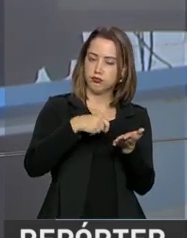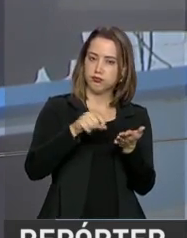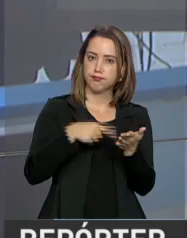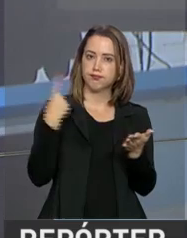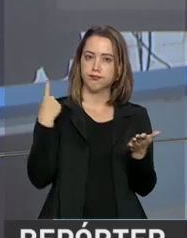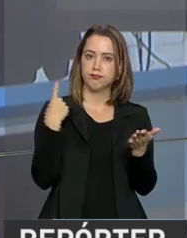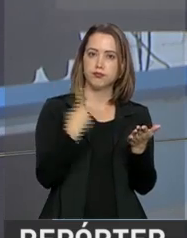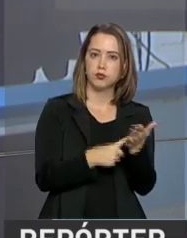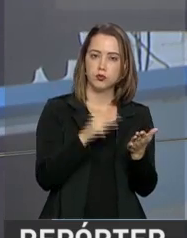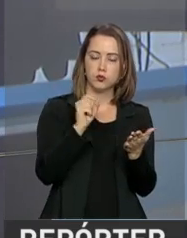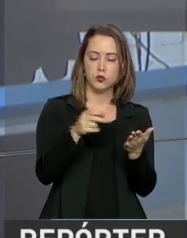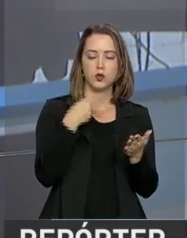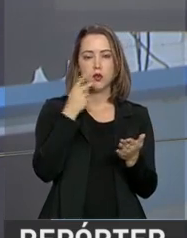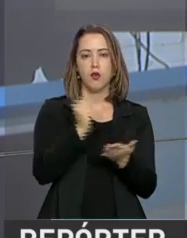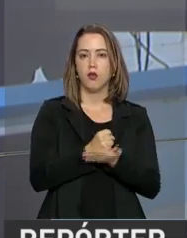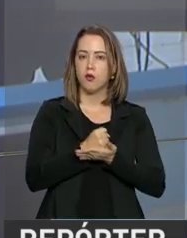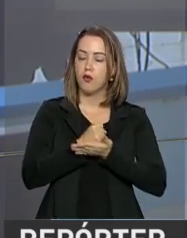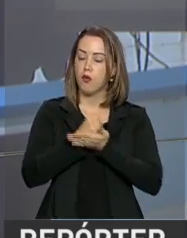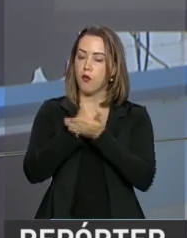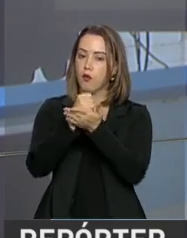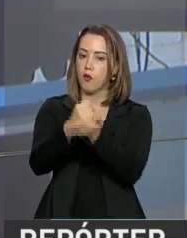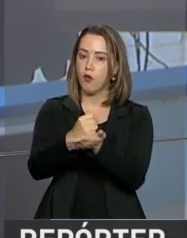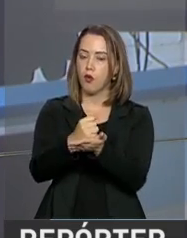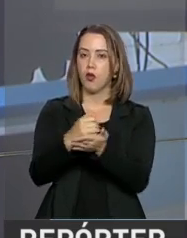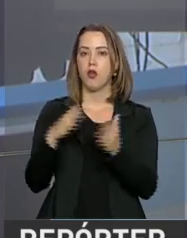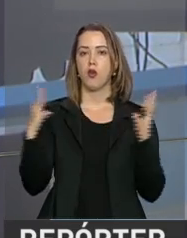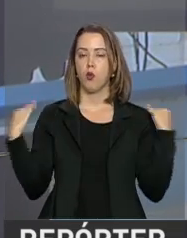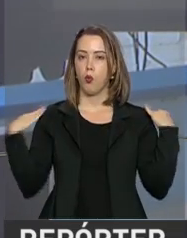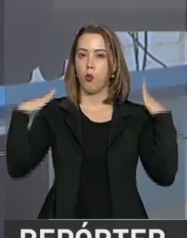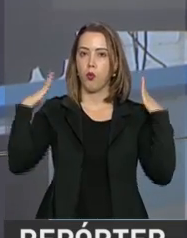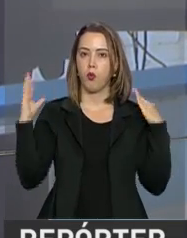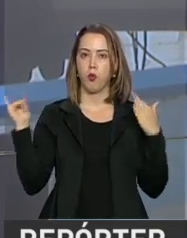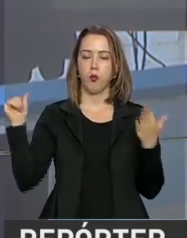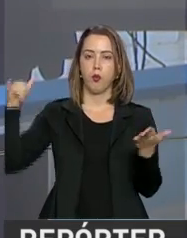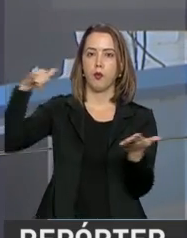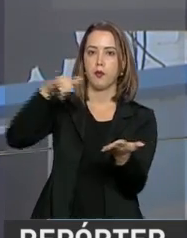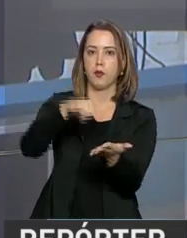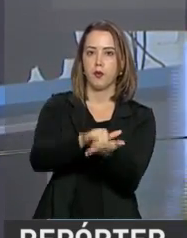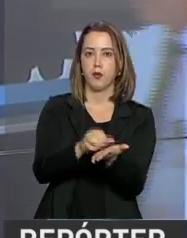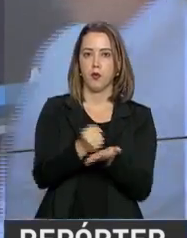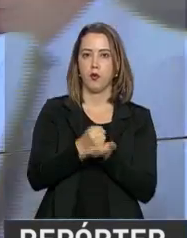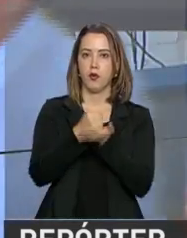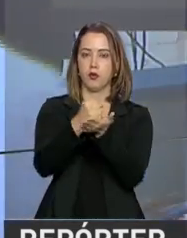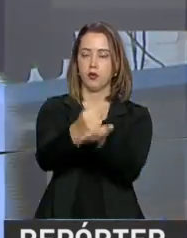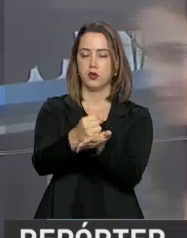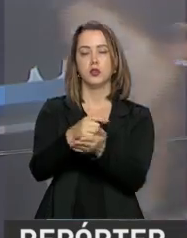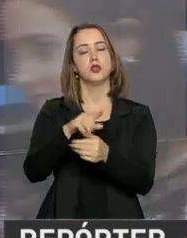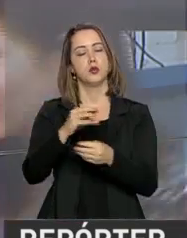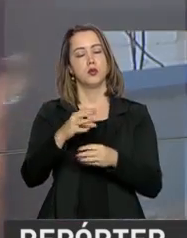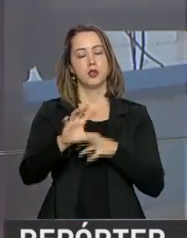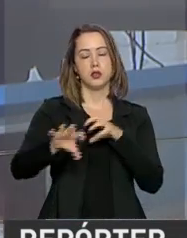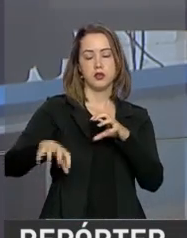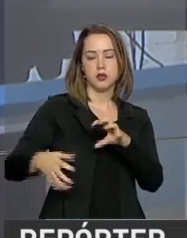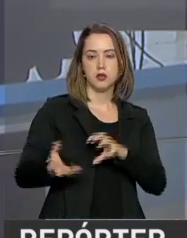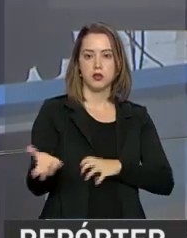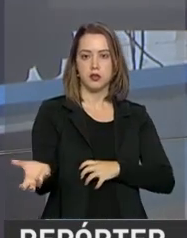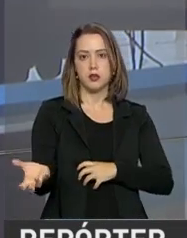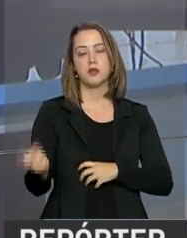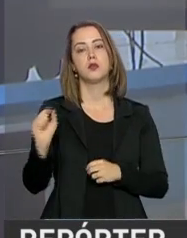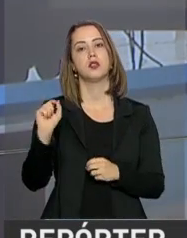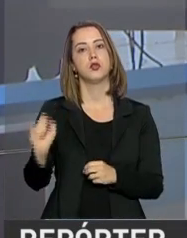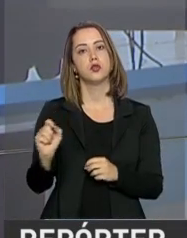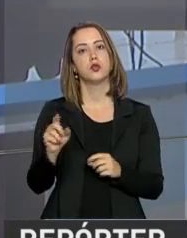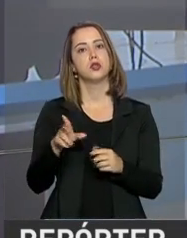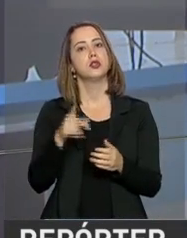determina que a força aérea brasileira disponibilize aviões para o transporte de órgãos e tecidos para transplante A medida foi